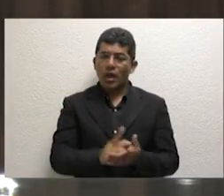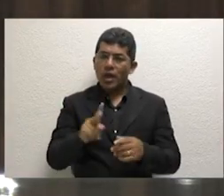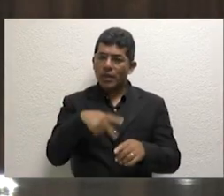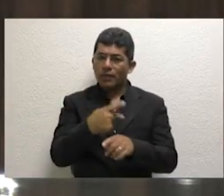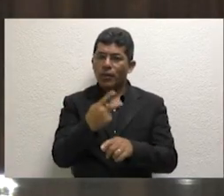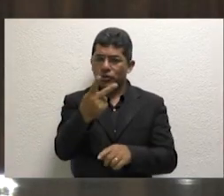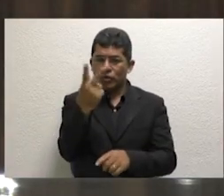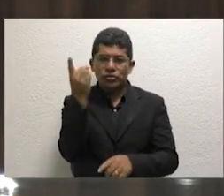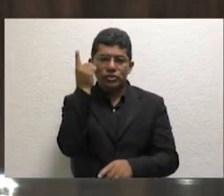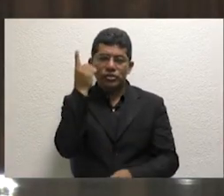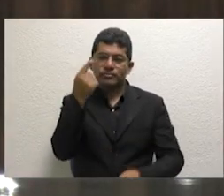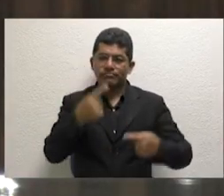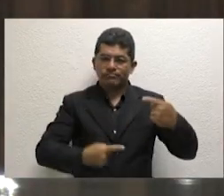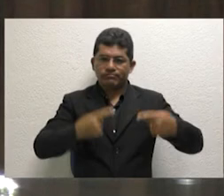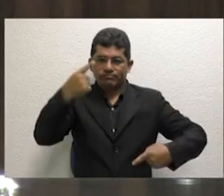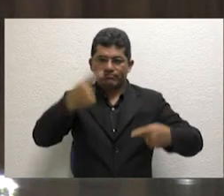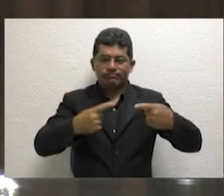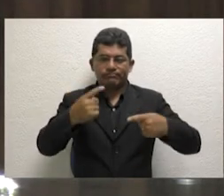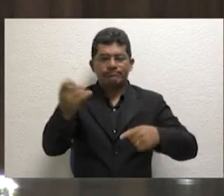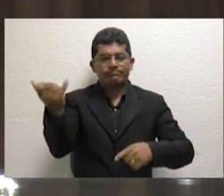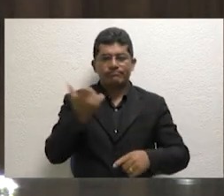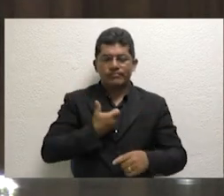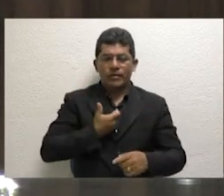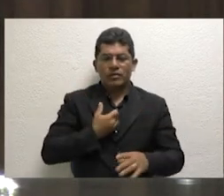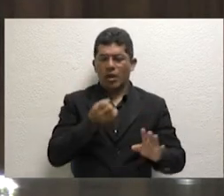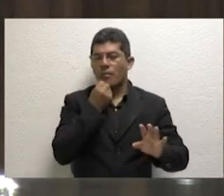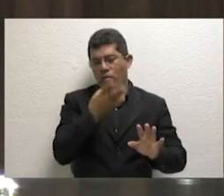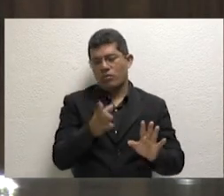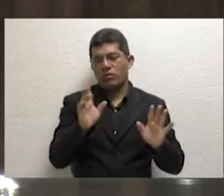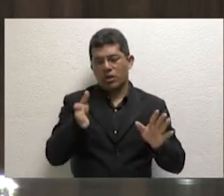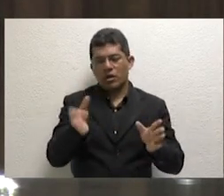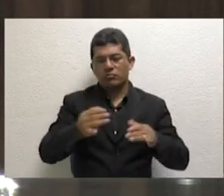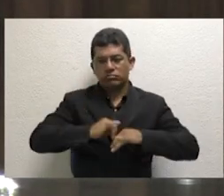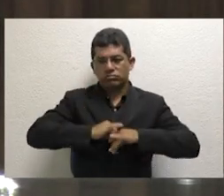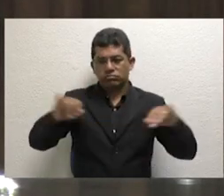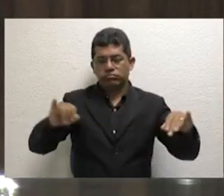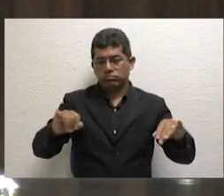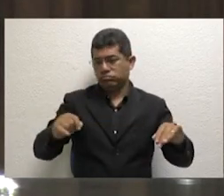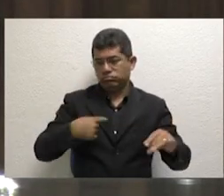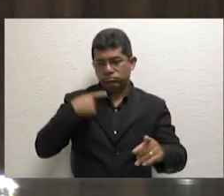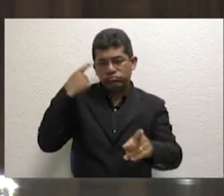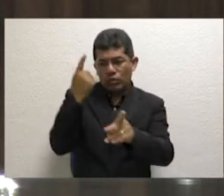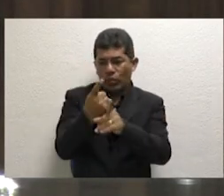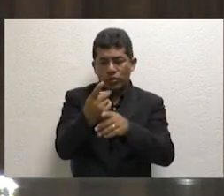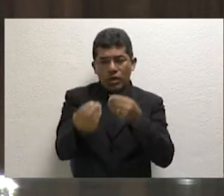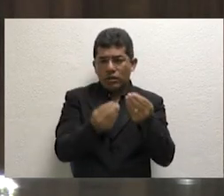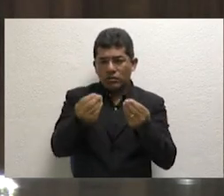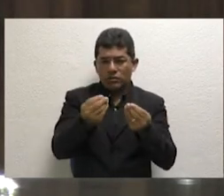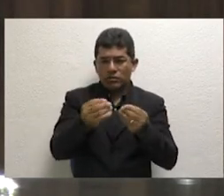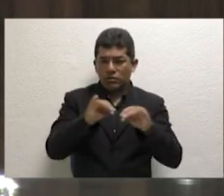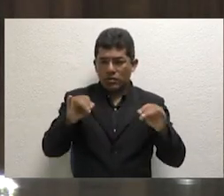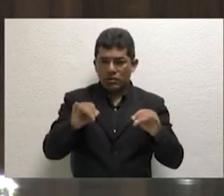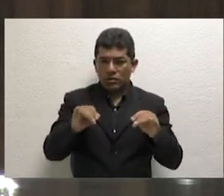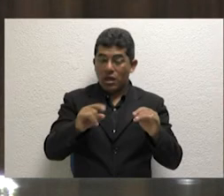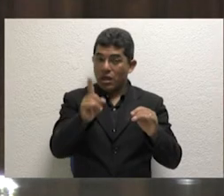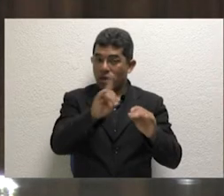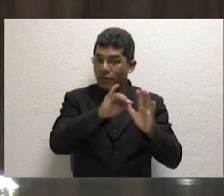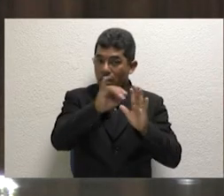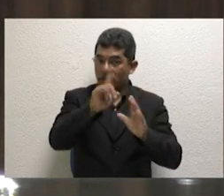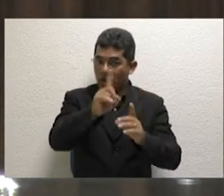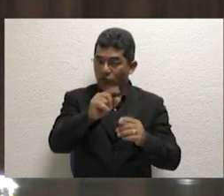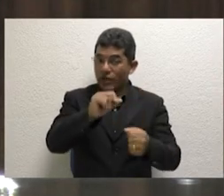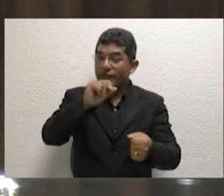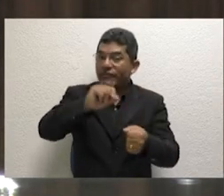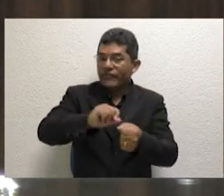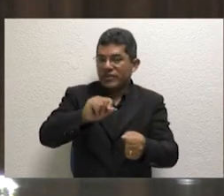dois dias de discussão ele se vira e fala que tá bom eu vou publicar aquilo que nós encontramos eu falo não publicar não você vai fazer o